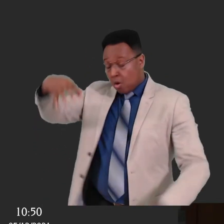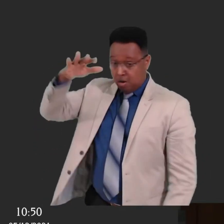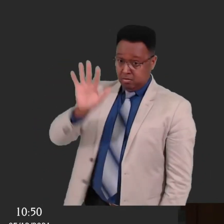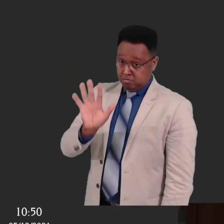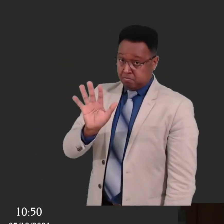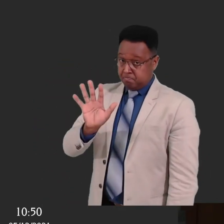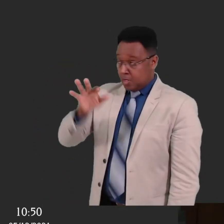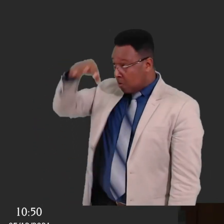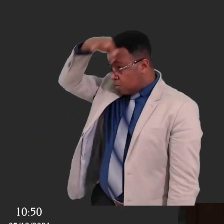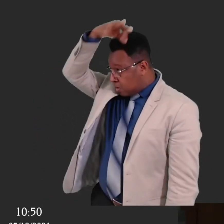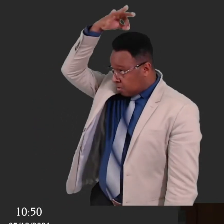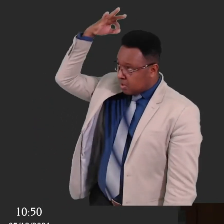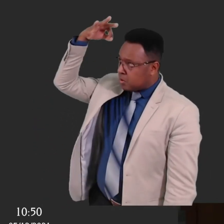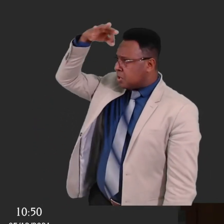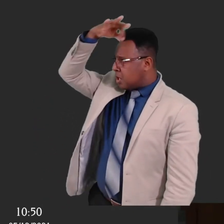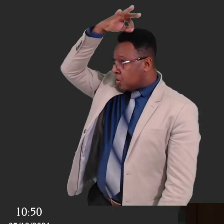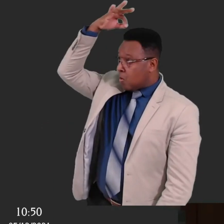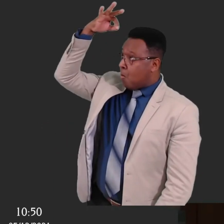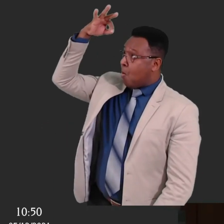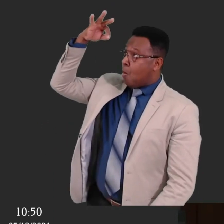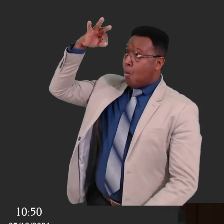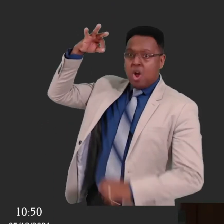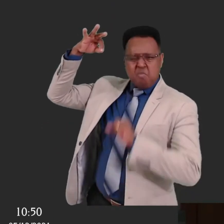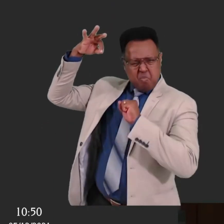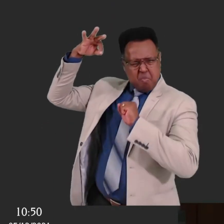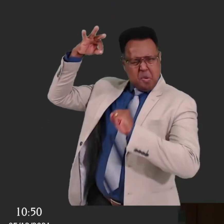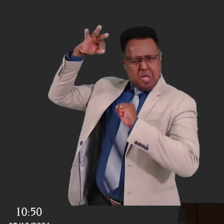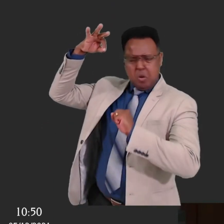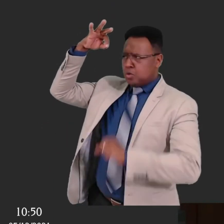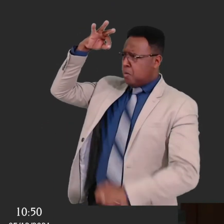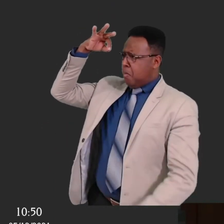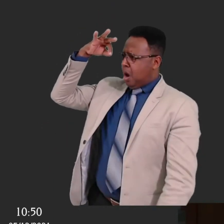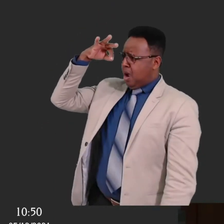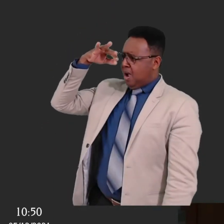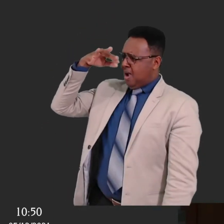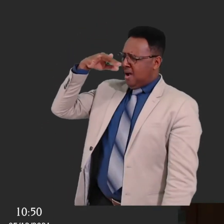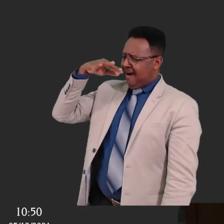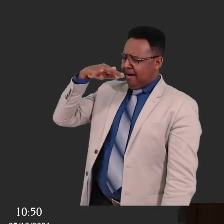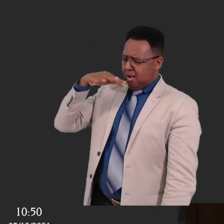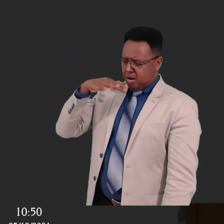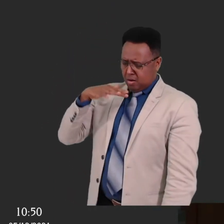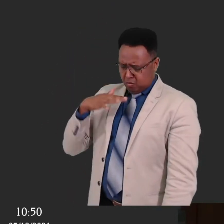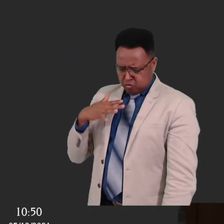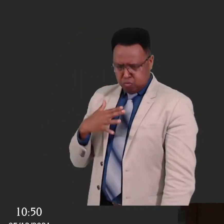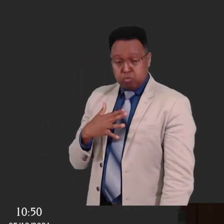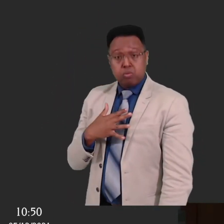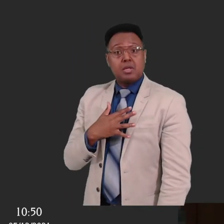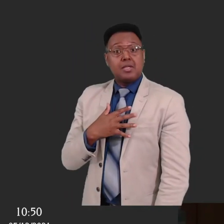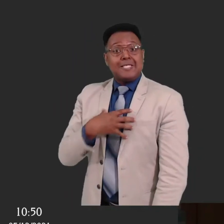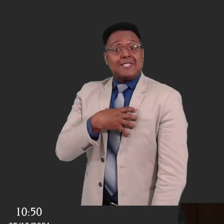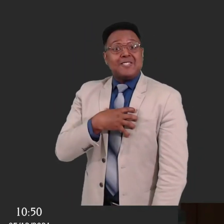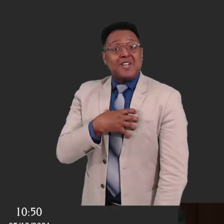nele, um poder muito forte. E ele queria que o combate que ele tinha por nós,